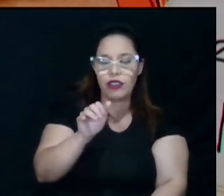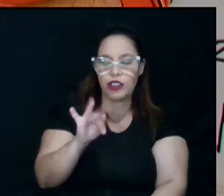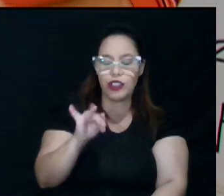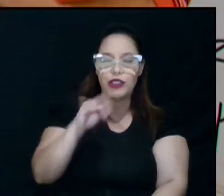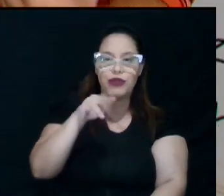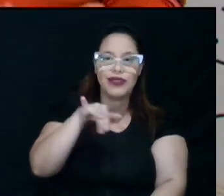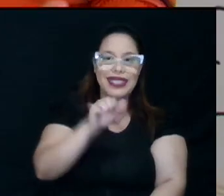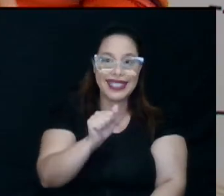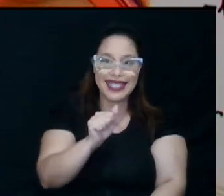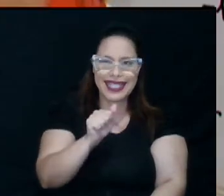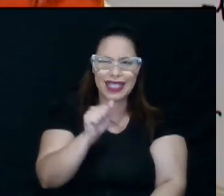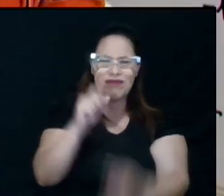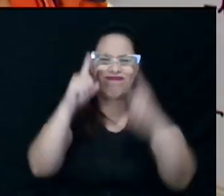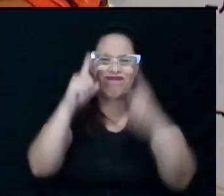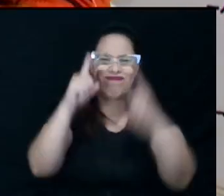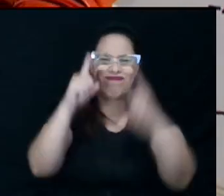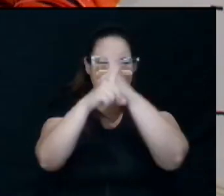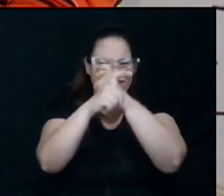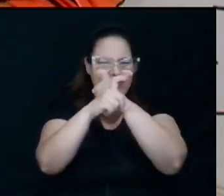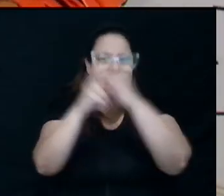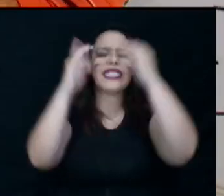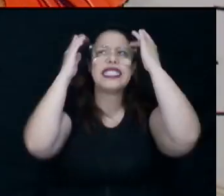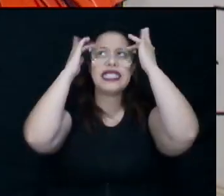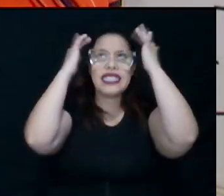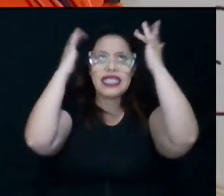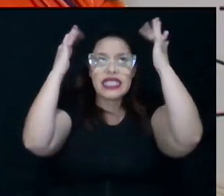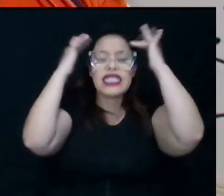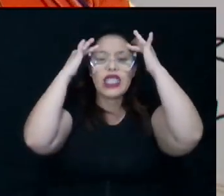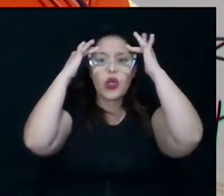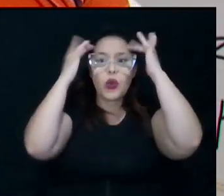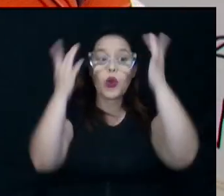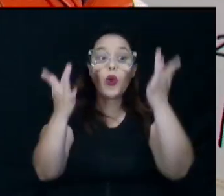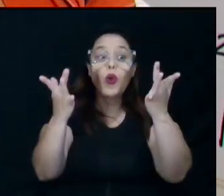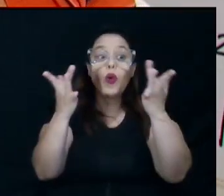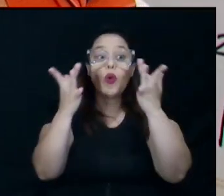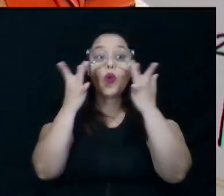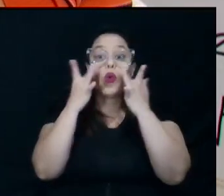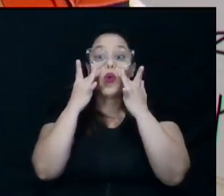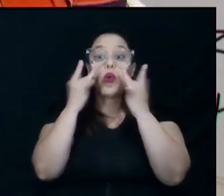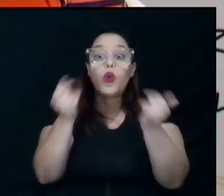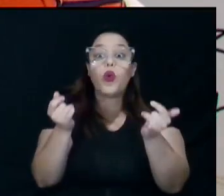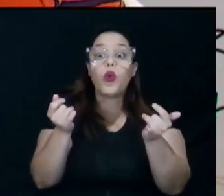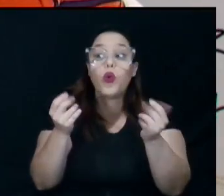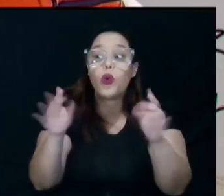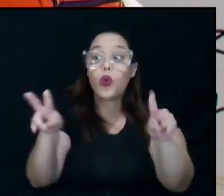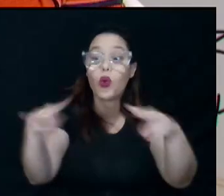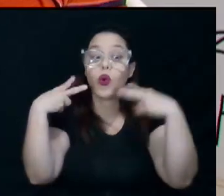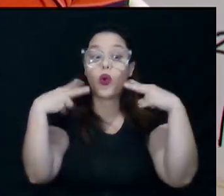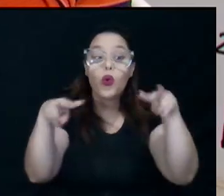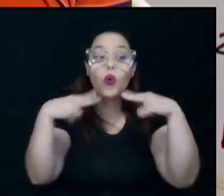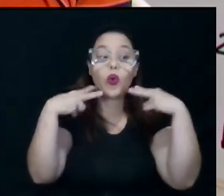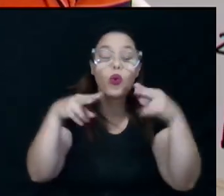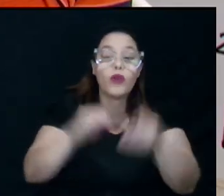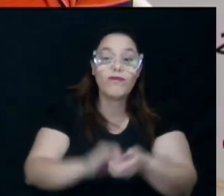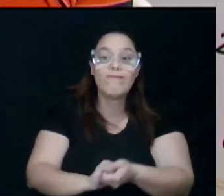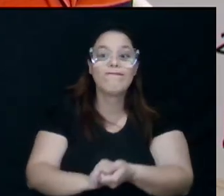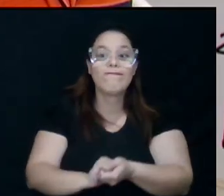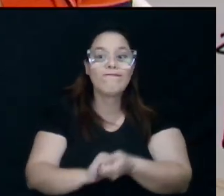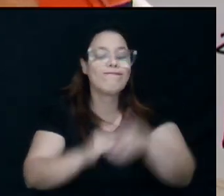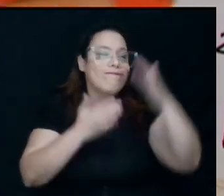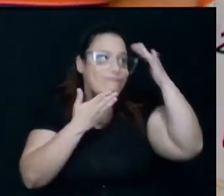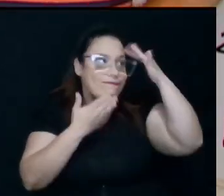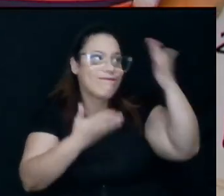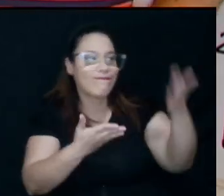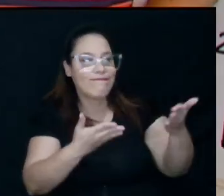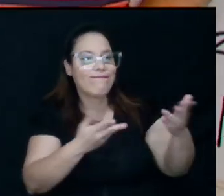e é preciso ter criatividade para chamar a atenção dos alunos, não é isso, professor? Muito obrigado por atender a gente. Agradeço pelo convite, bastante.